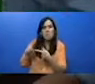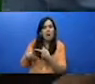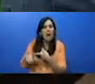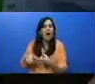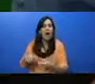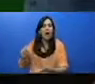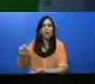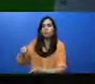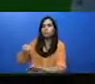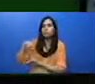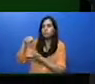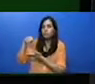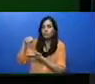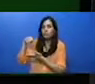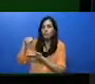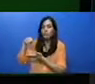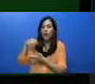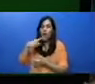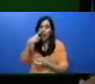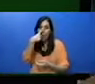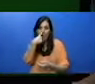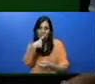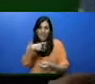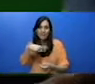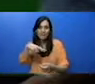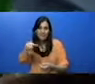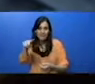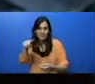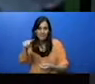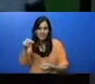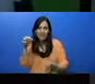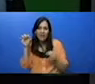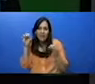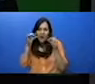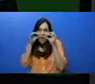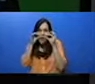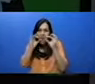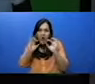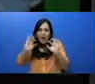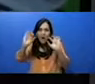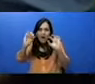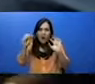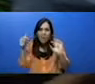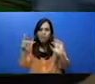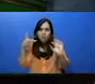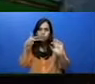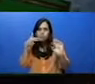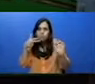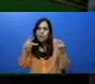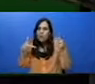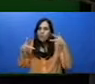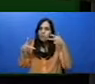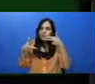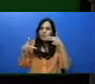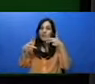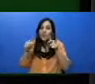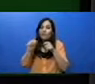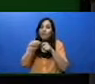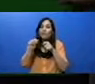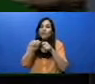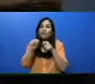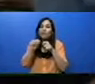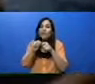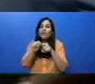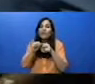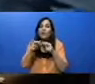tá? O elefante, ele teve as suas presas retiradas e utilizadas na fabricação de